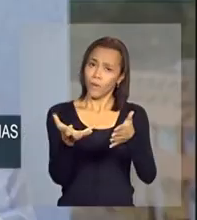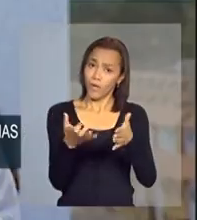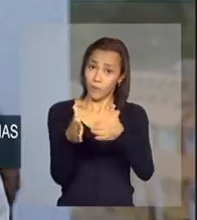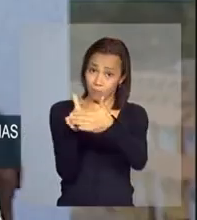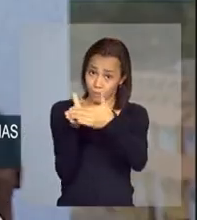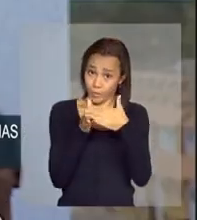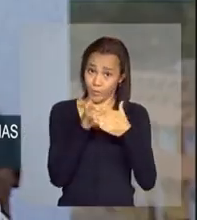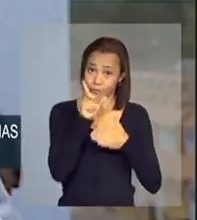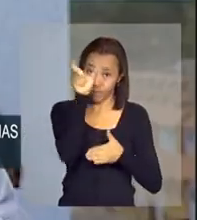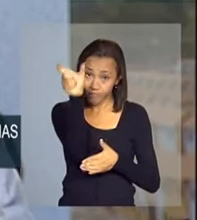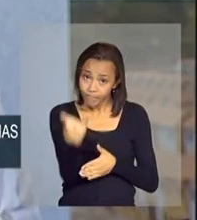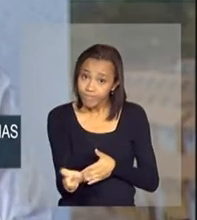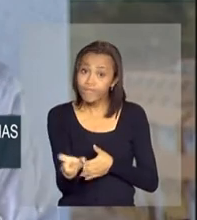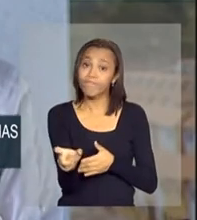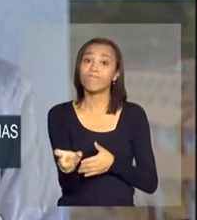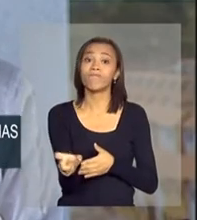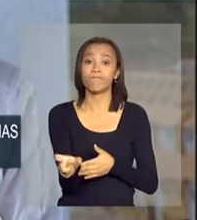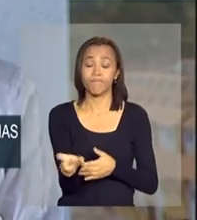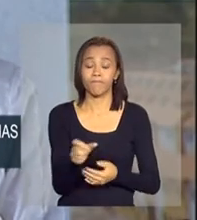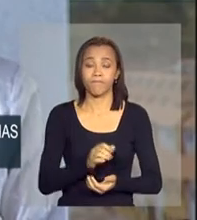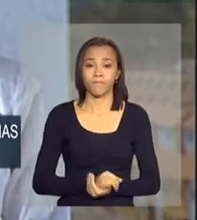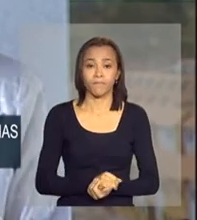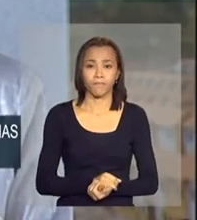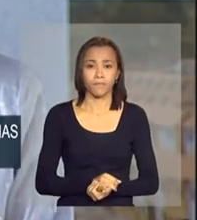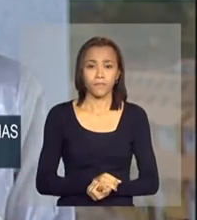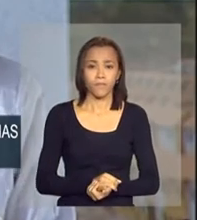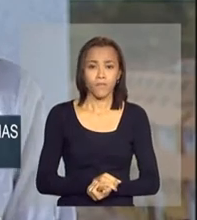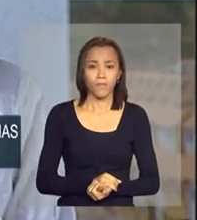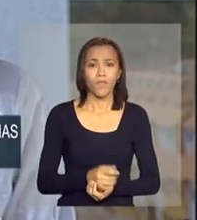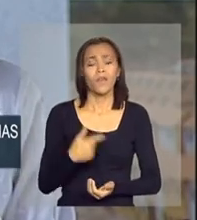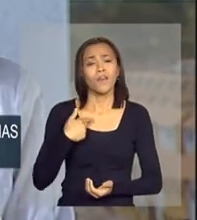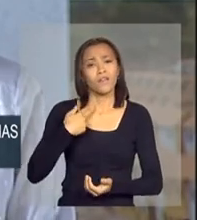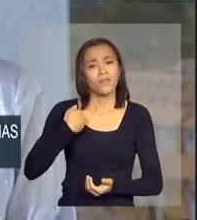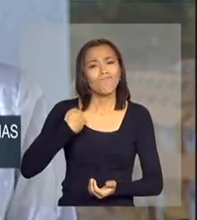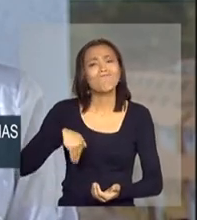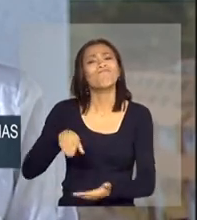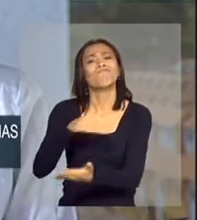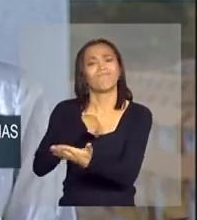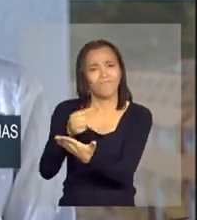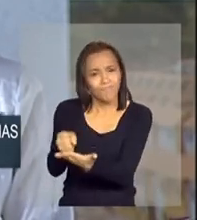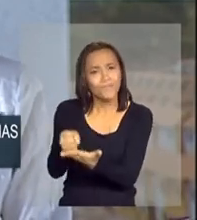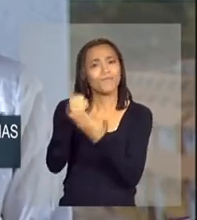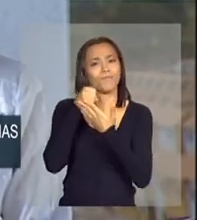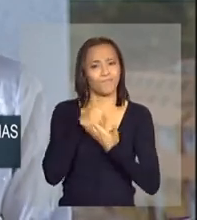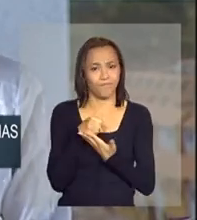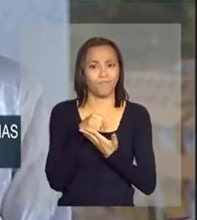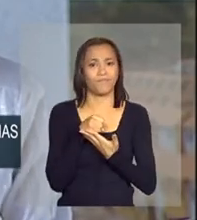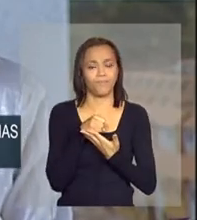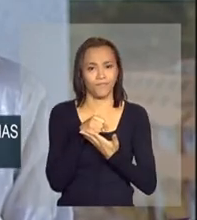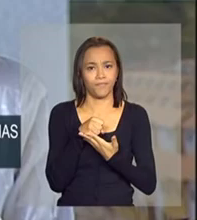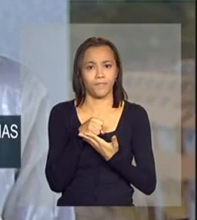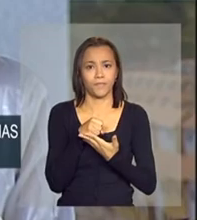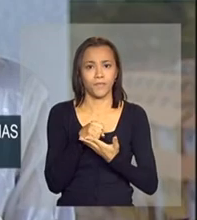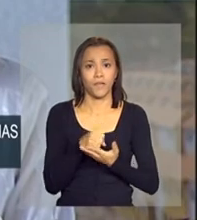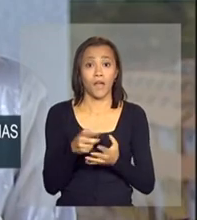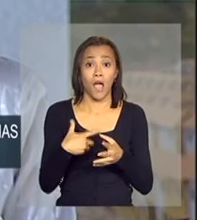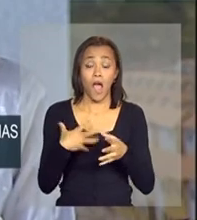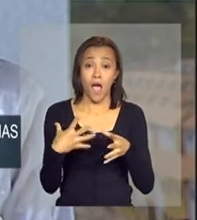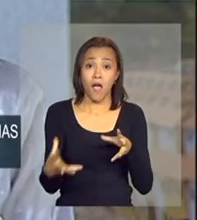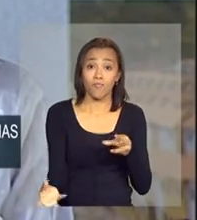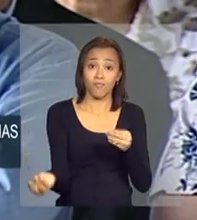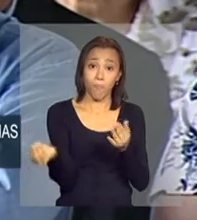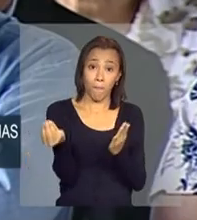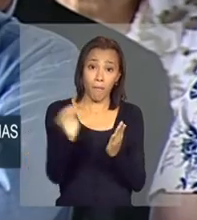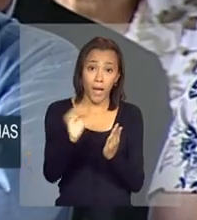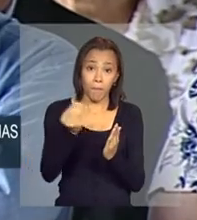queria pedir para o senhor bom e nos ajude a completar o cadastro